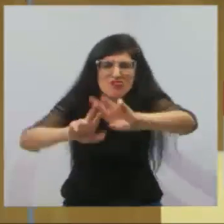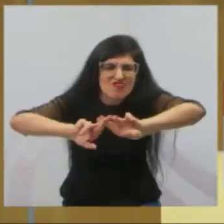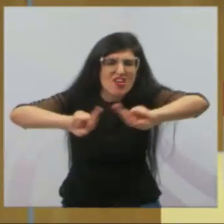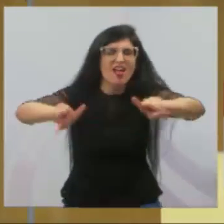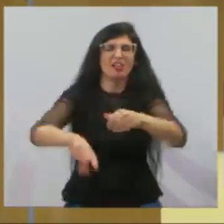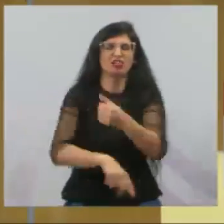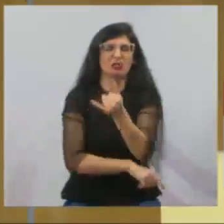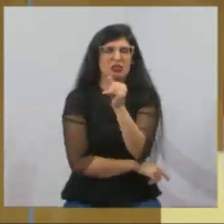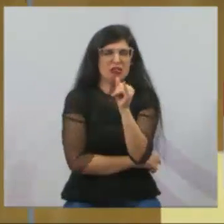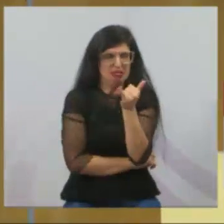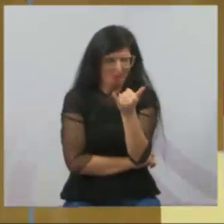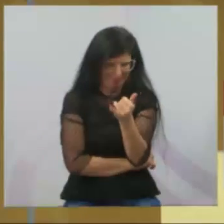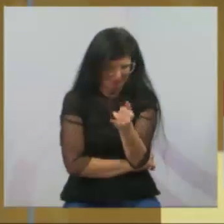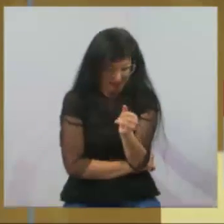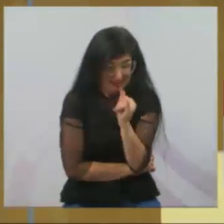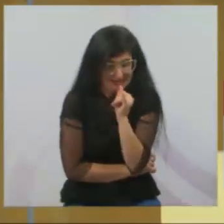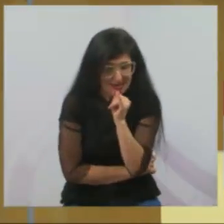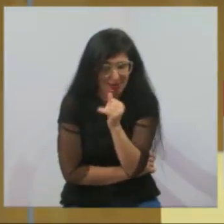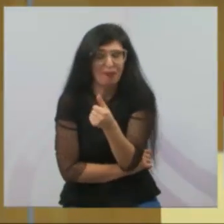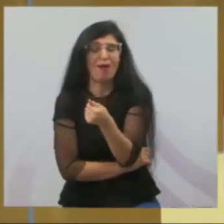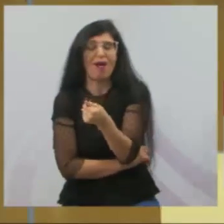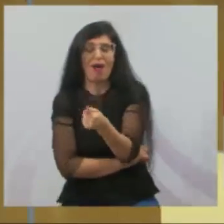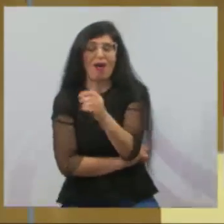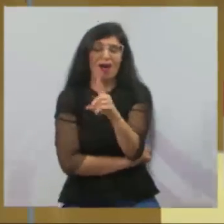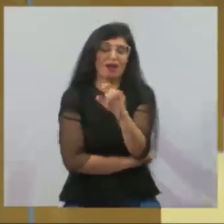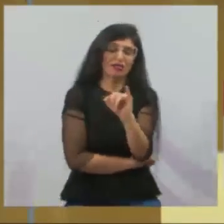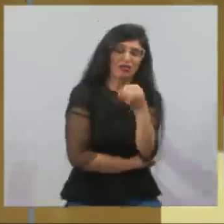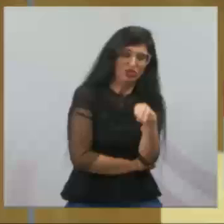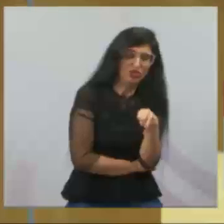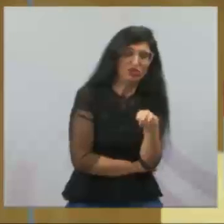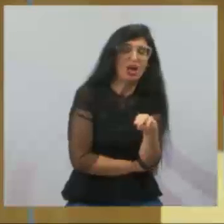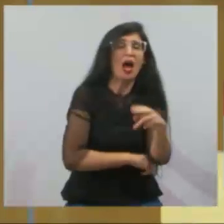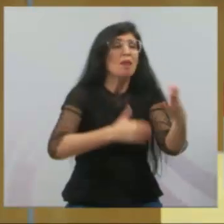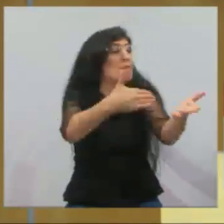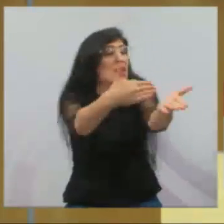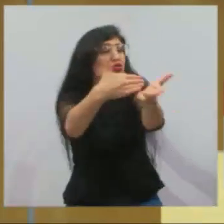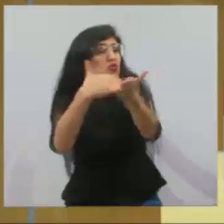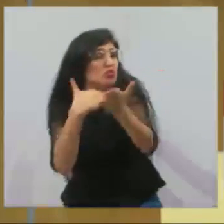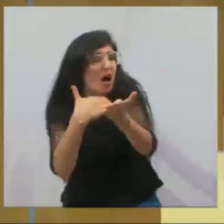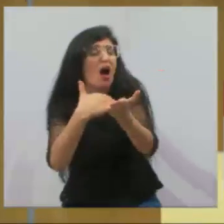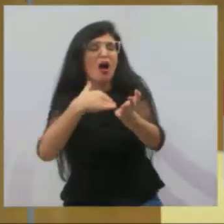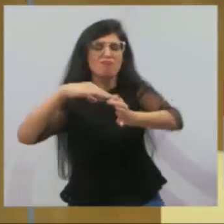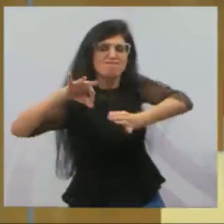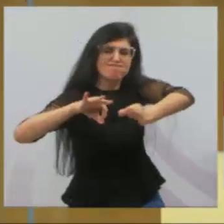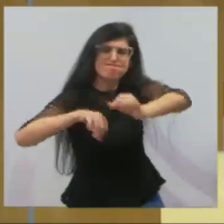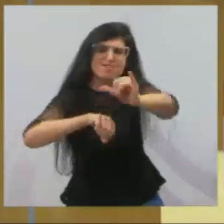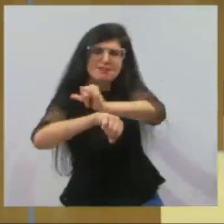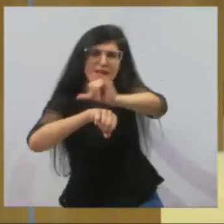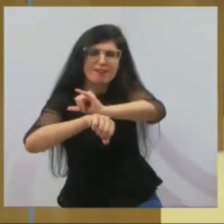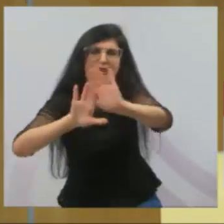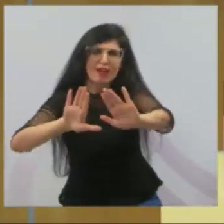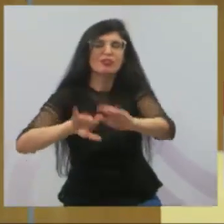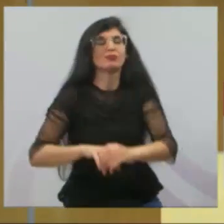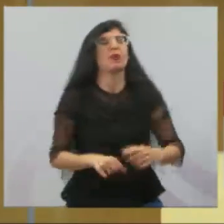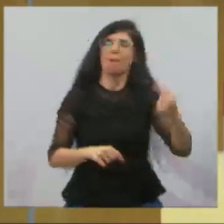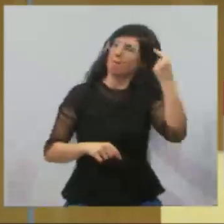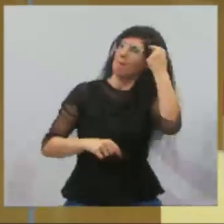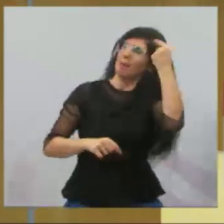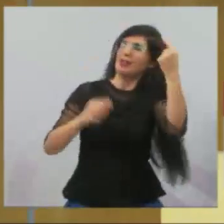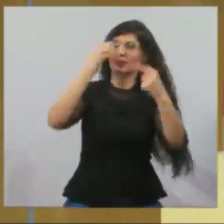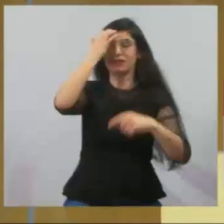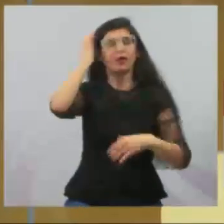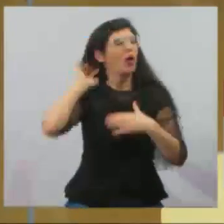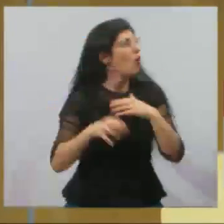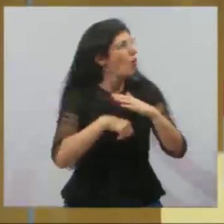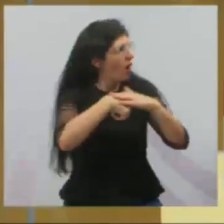coração, porque não é vontade de nenhum de vocês, como disse muito bem o vereador Juarez, pensem nisso. Vamos rejeitar